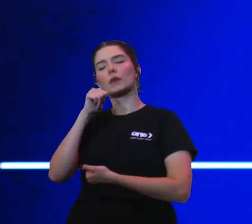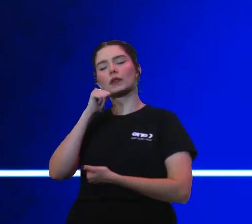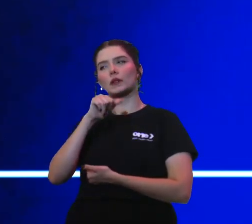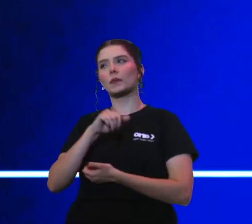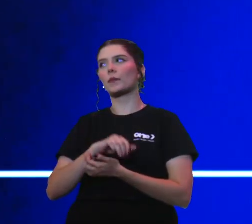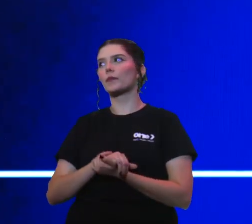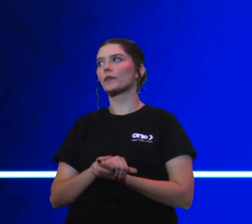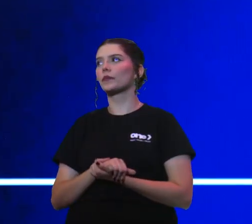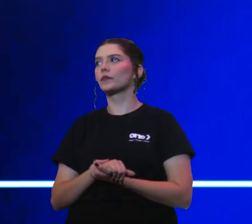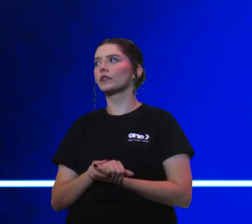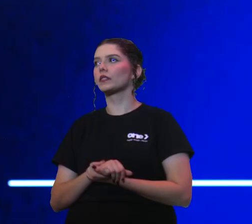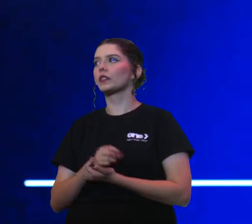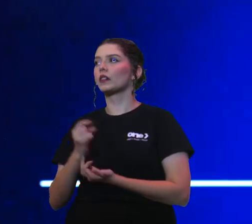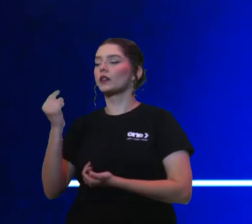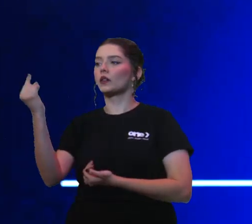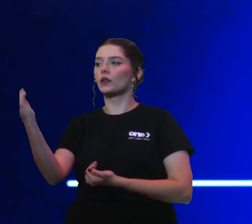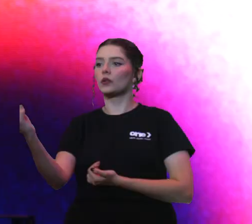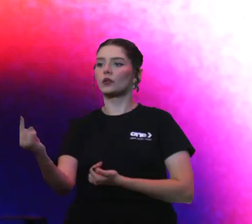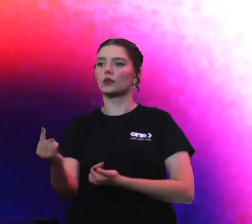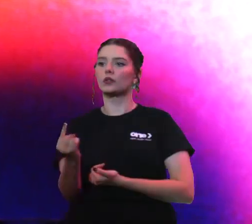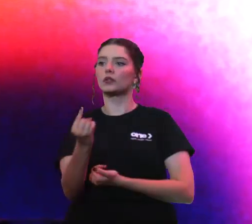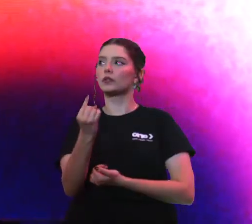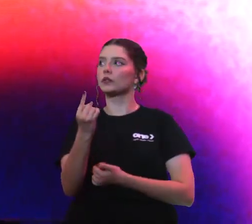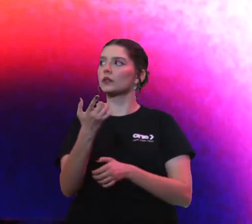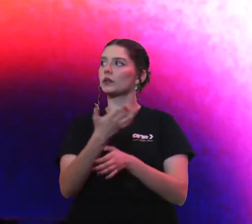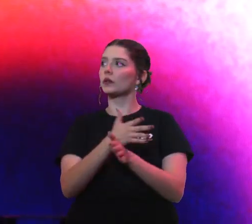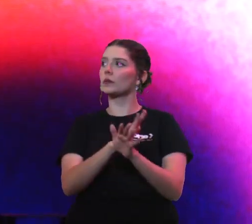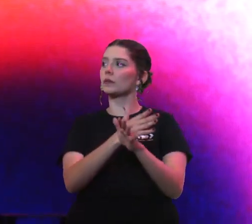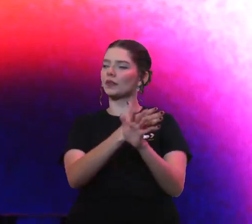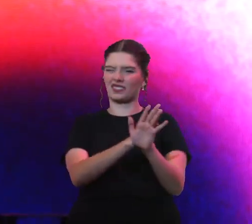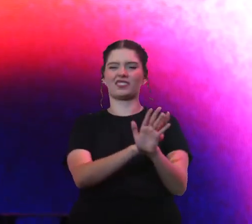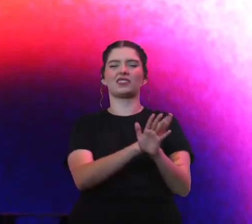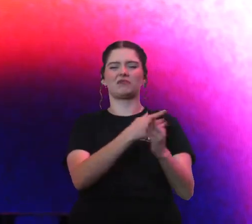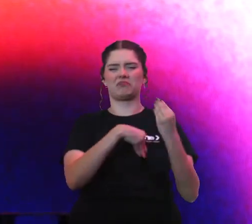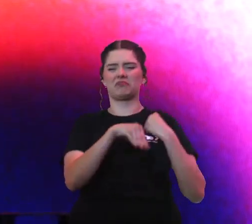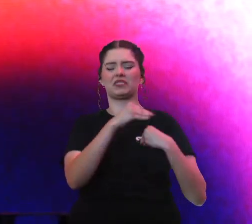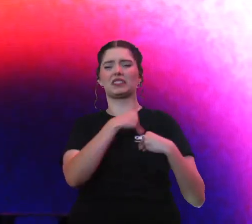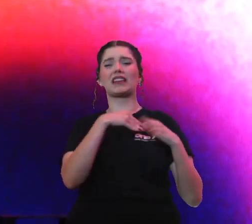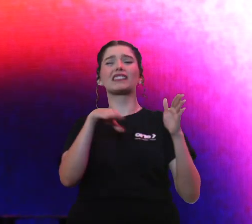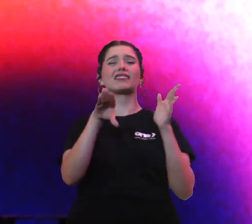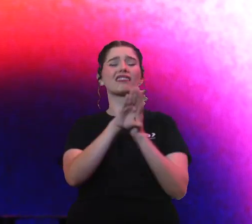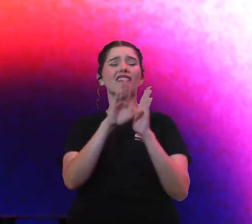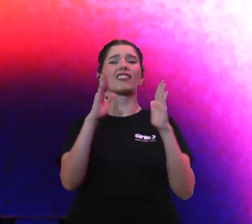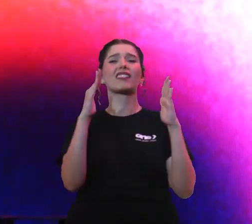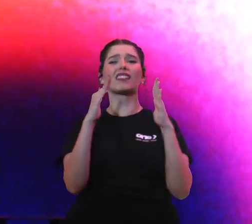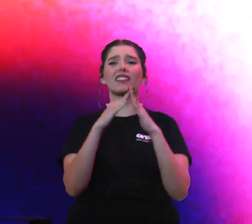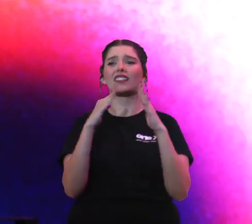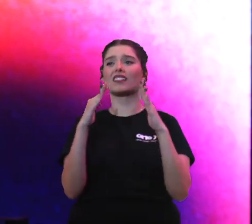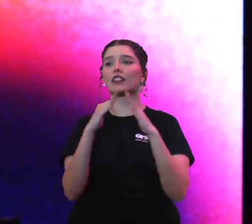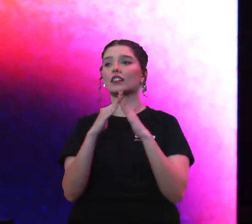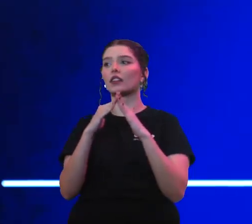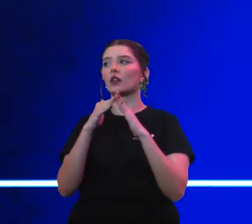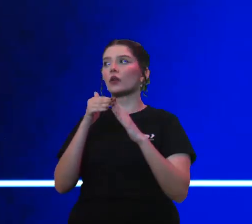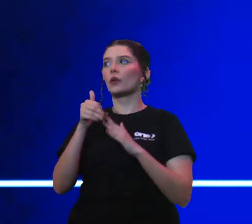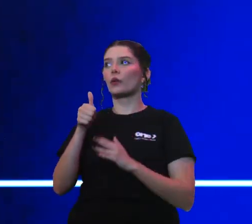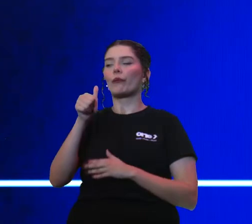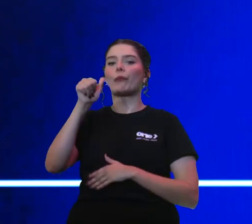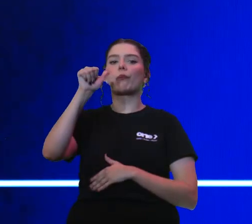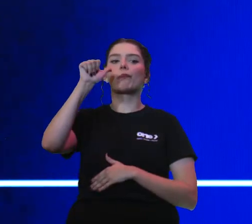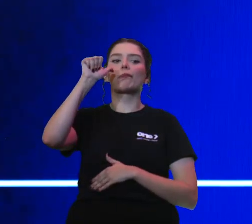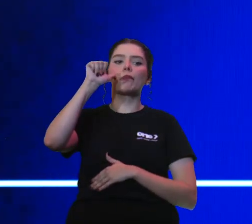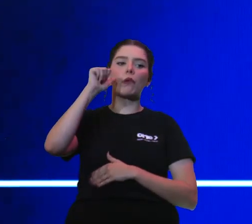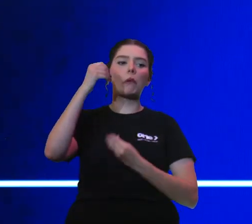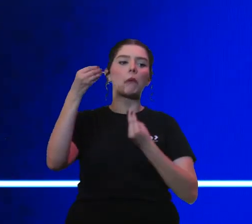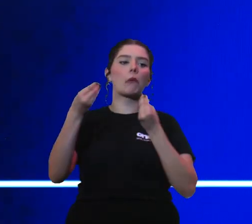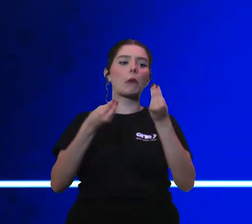cá, acabou se perdendo um monte de coisa por aqui, fazendo uma coisa errada, e um dia chegou em casa, mas ela estava tão alcoolizada que ela não lembra nem como ela tinha chegado